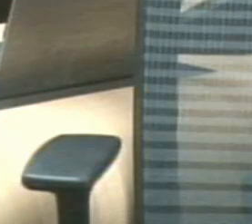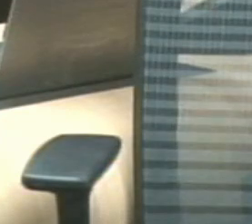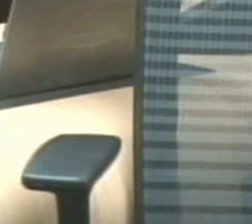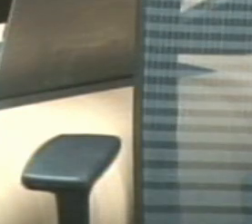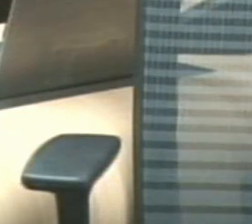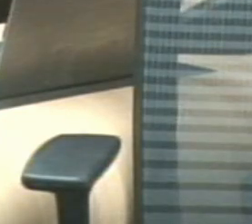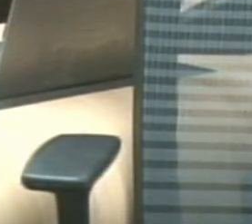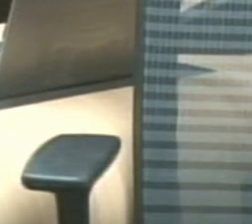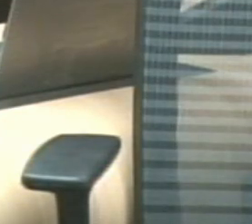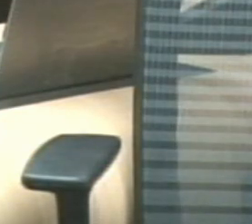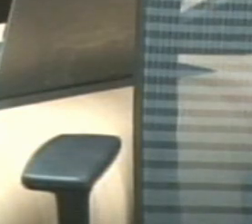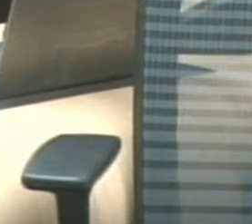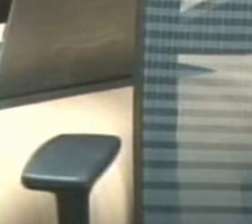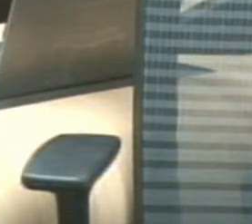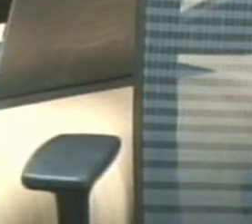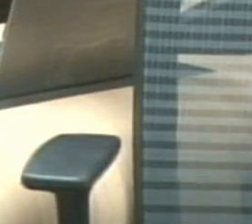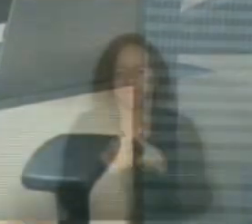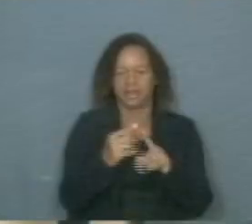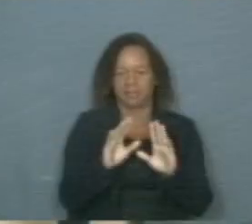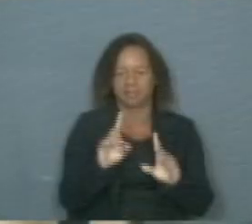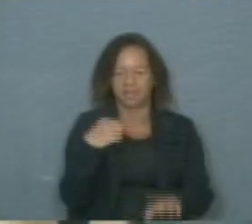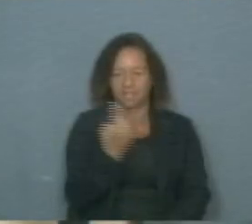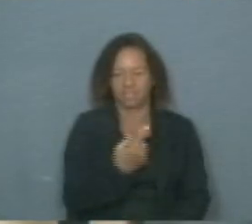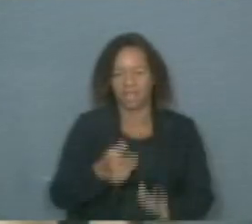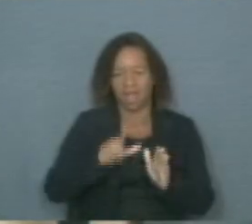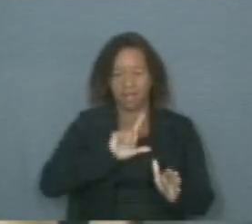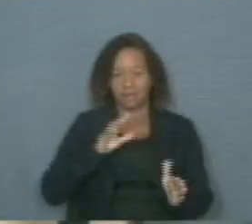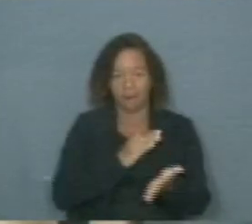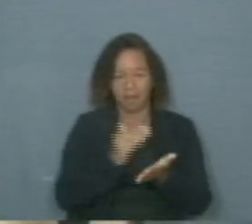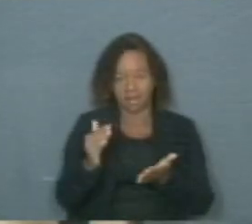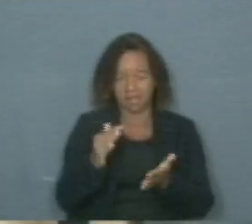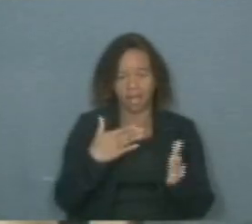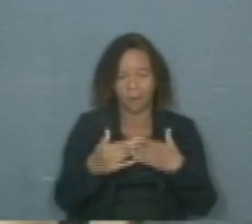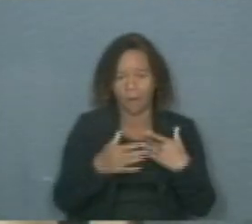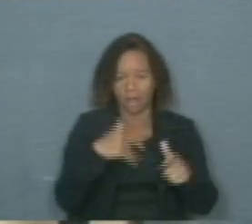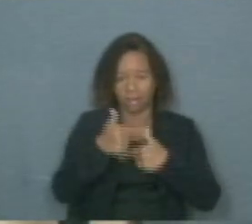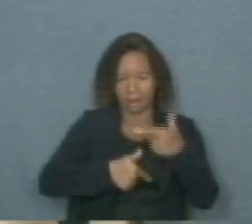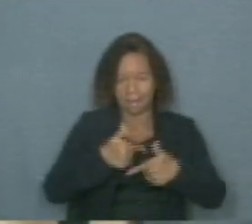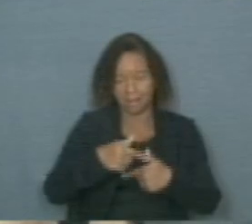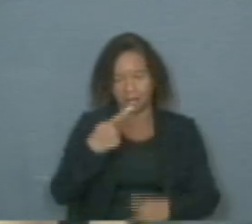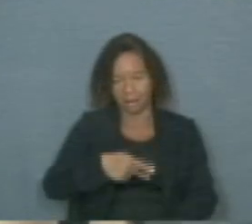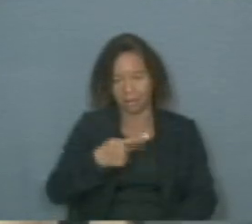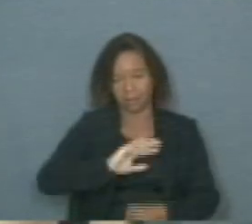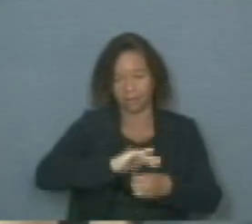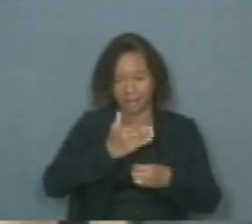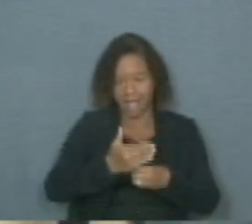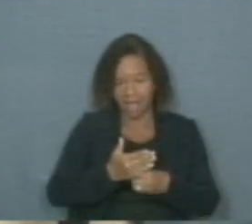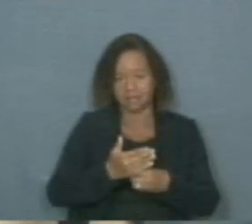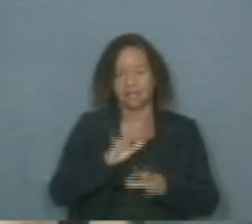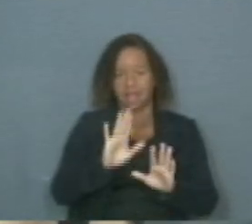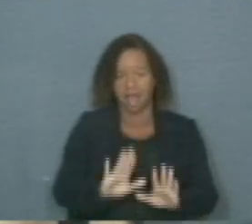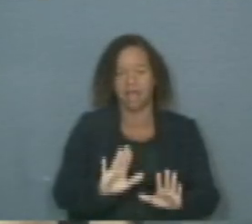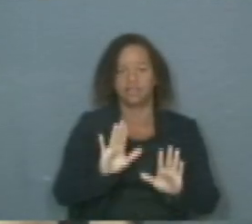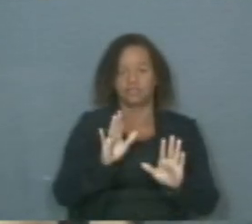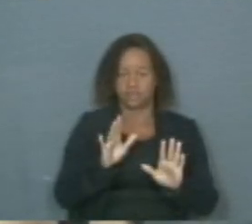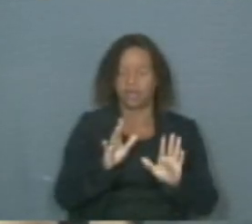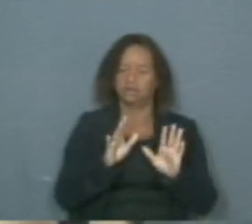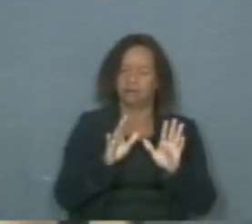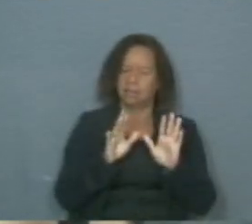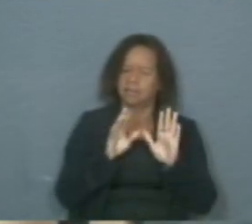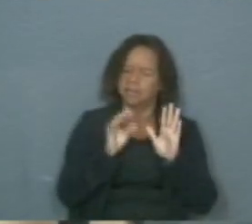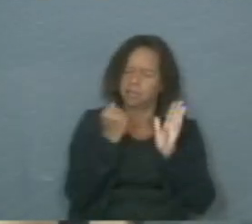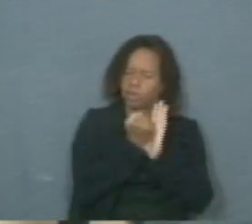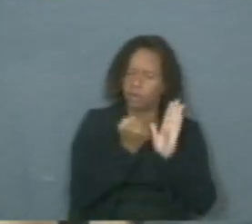fala, porque a gente, antes de começar qualquer trabalho aqui na casa, a gente protocolou alguns